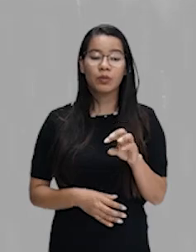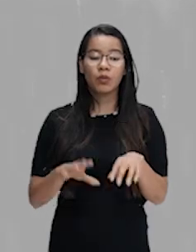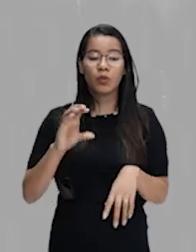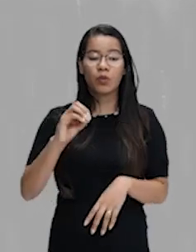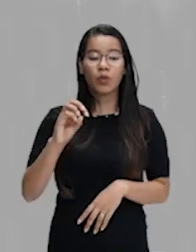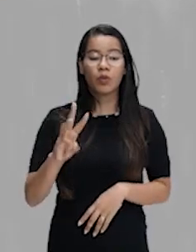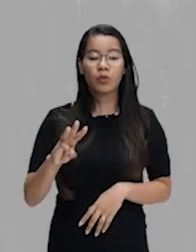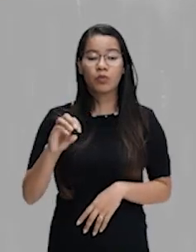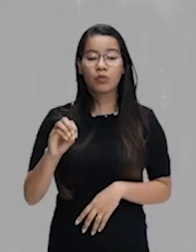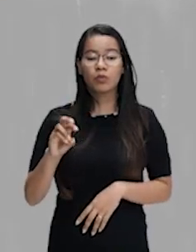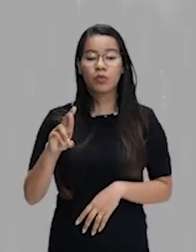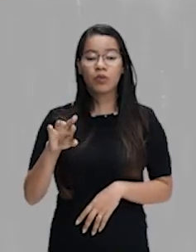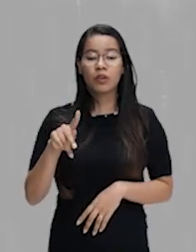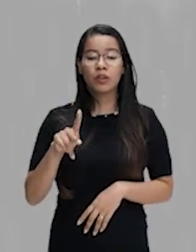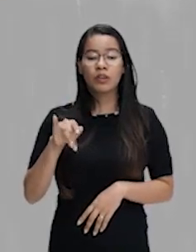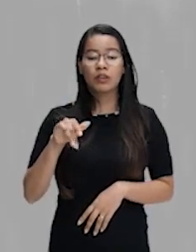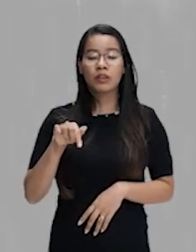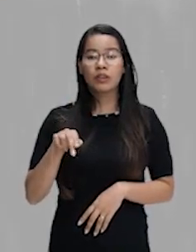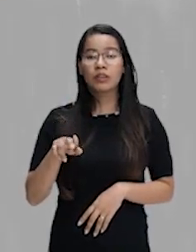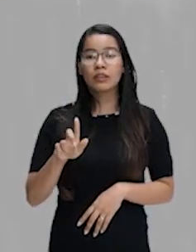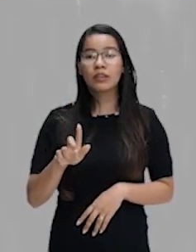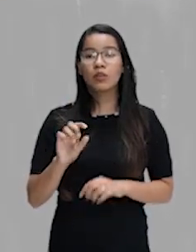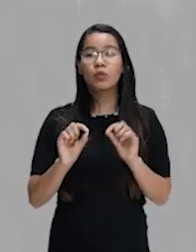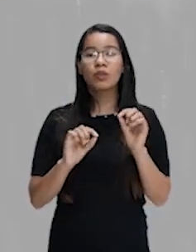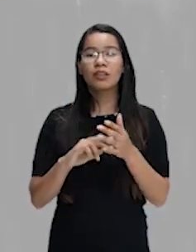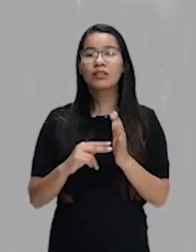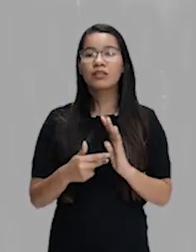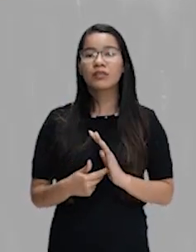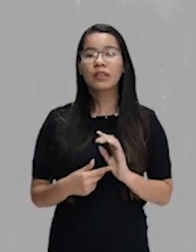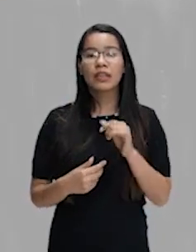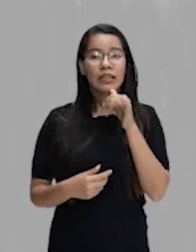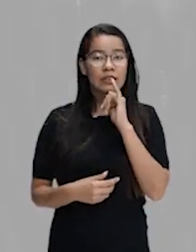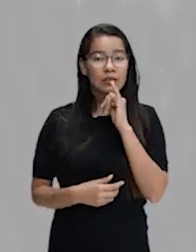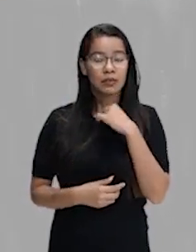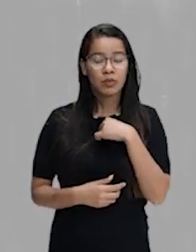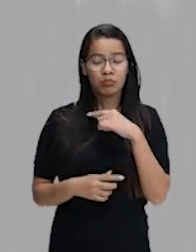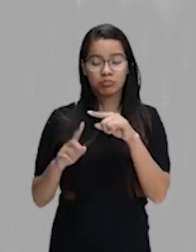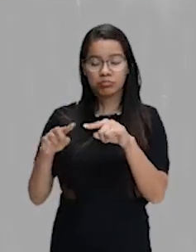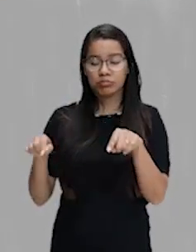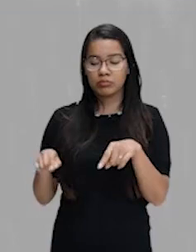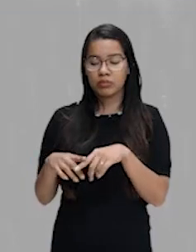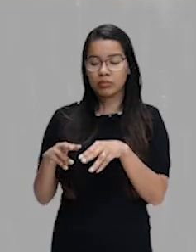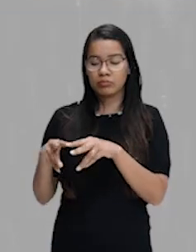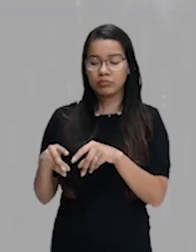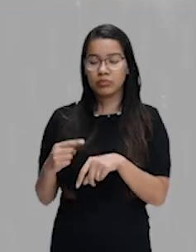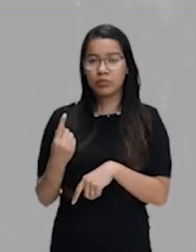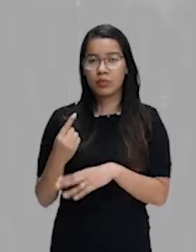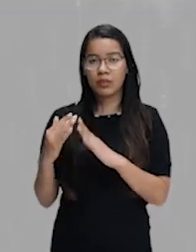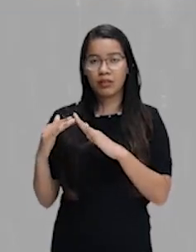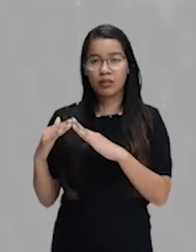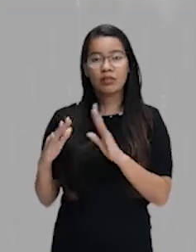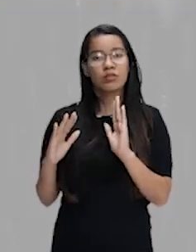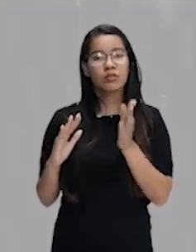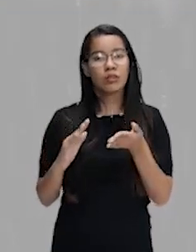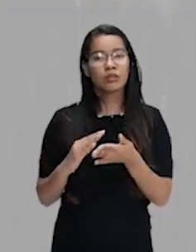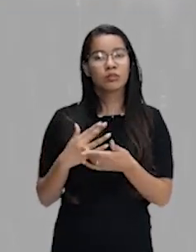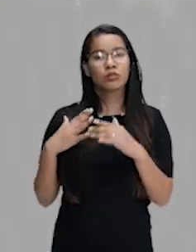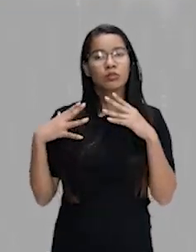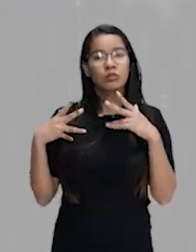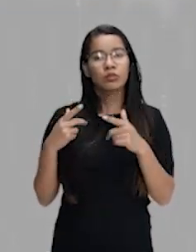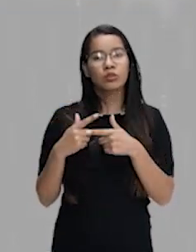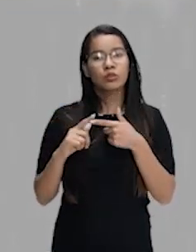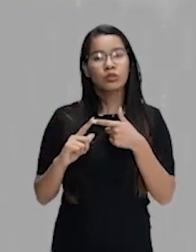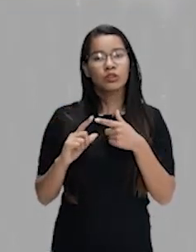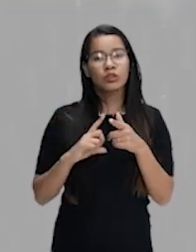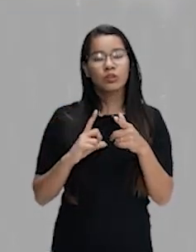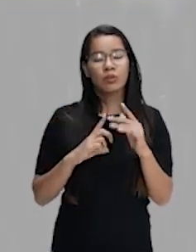primeiro. É tipo assim, ó, eu pego lá um terreno, uma casa, e aí essa casa ela já está toda, né, setorizada, ela tinha uma sala,